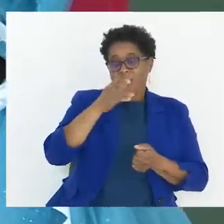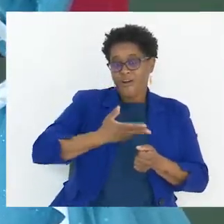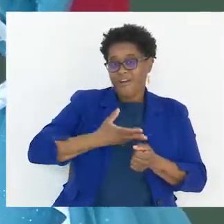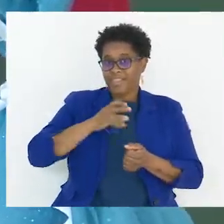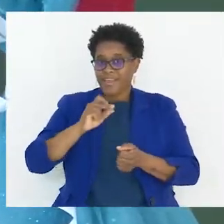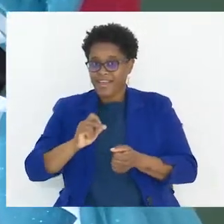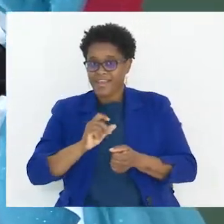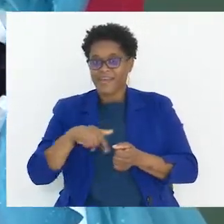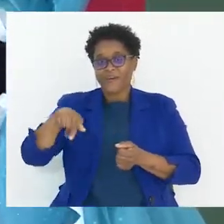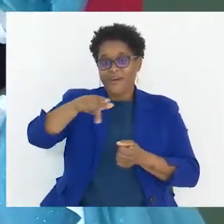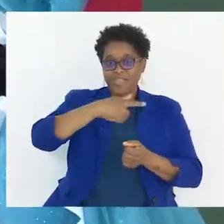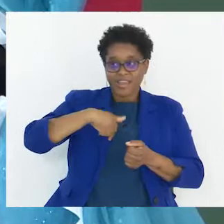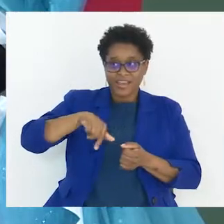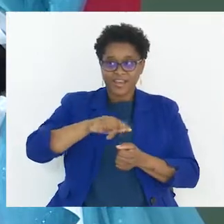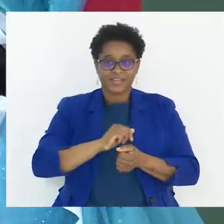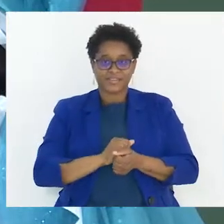Roda!